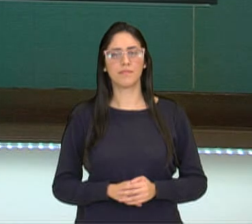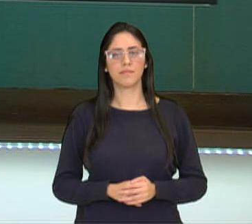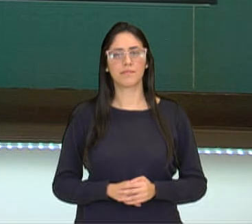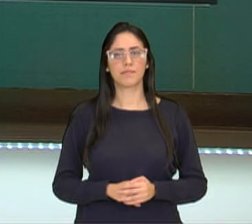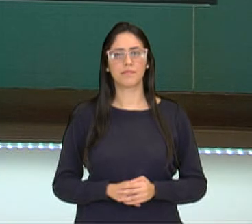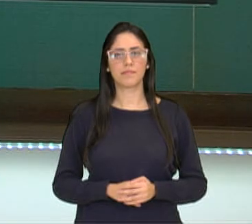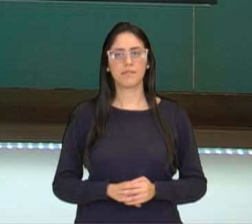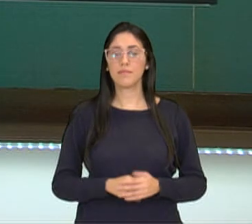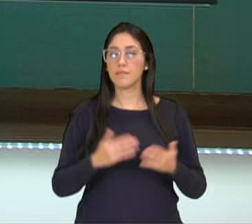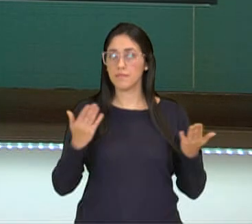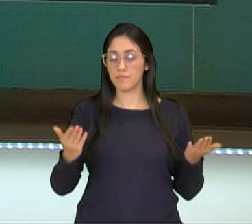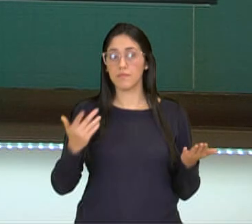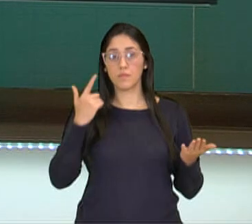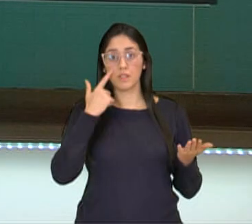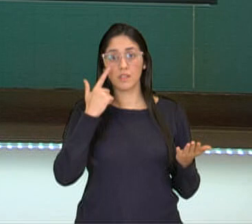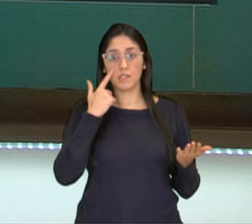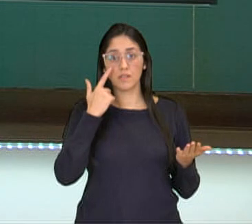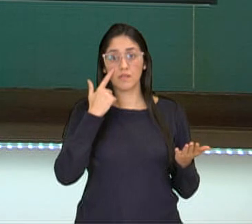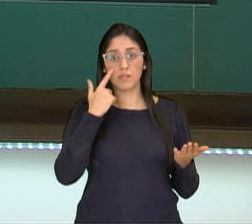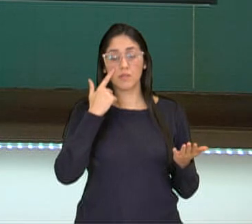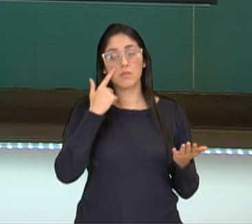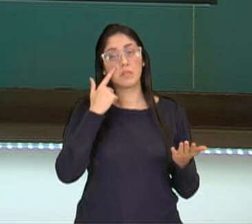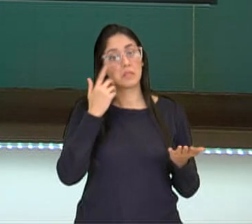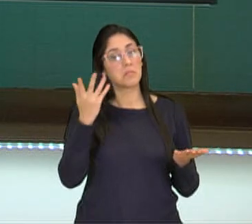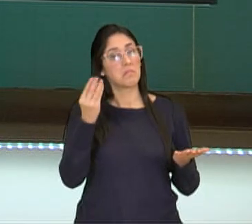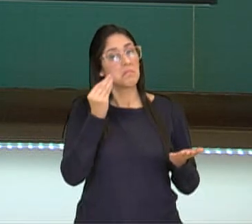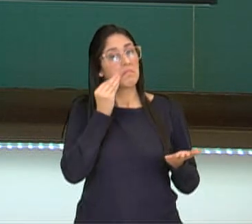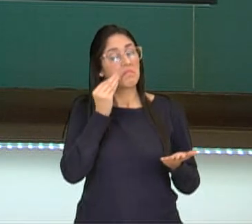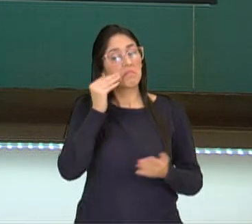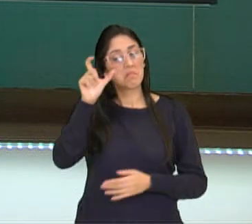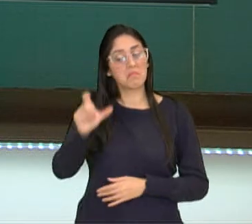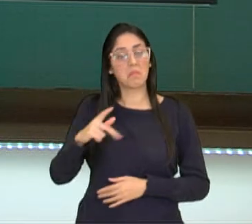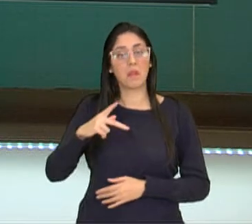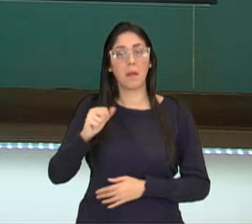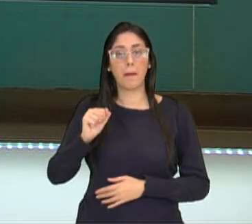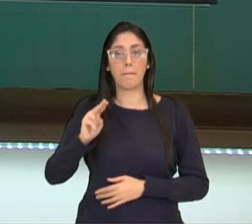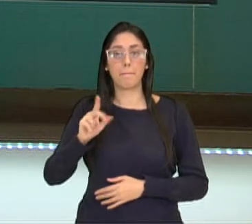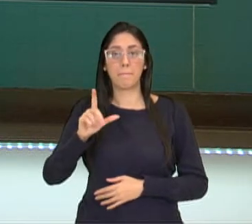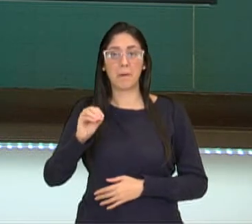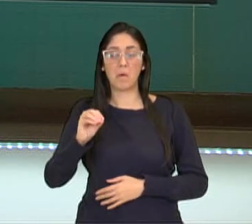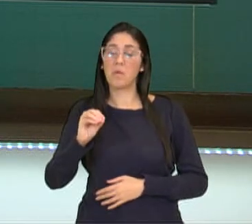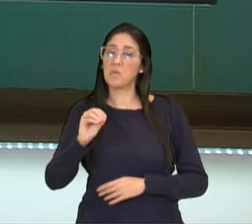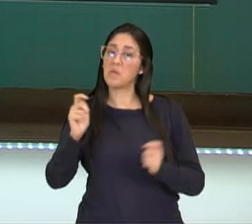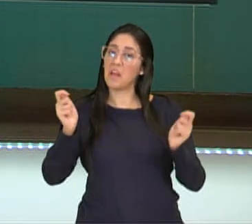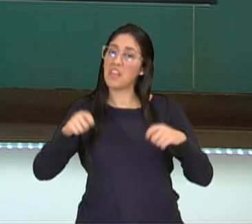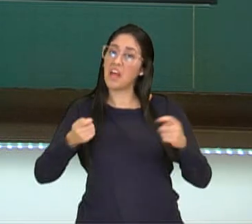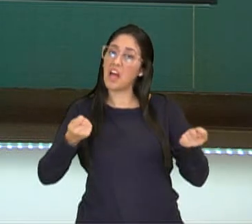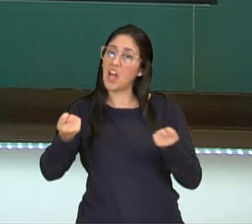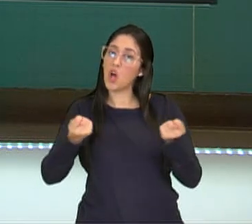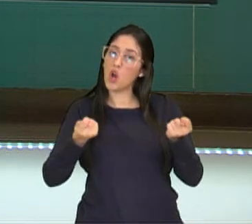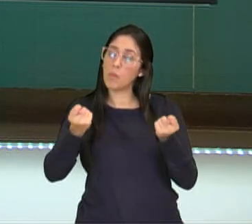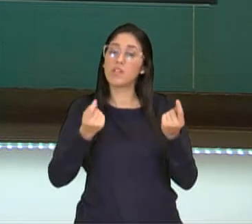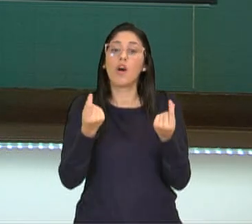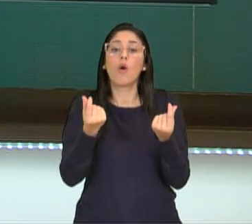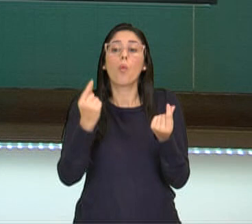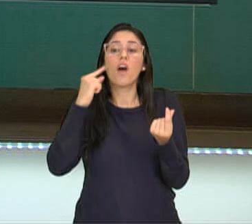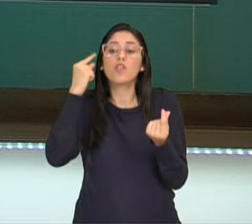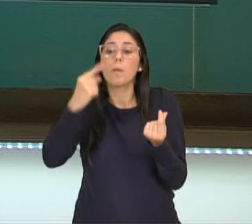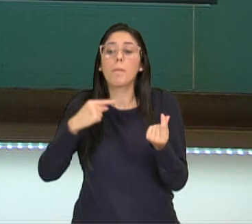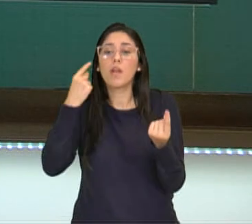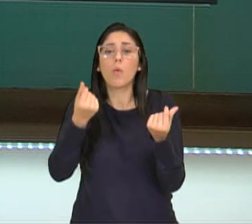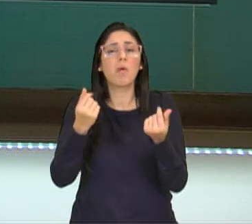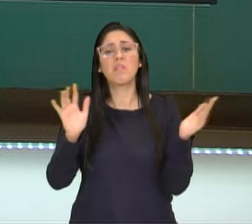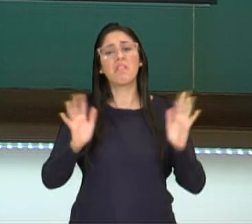Então nós vimos aqui uma possibilidade que o Paulo pode economizar. A gente nem falou quanto custa o pneu, a gente se preocupou em como que ele